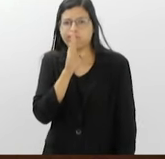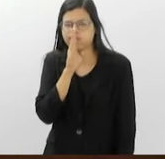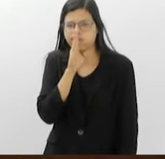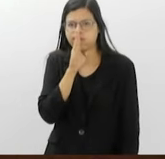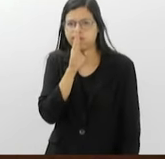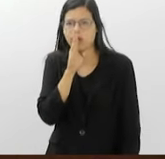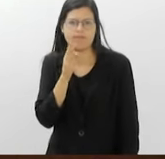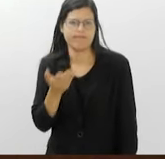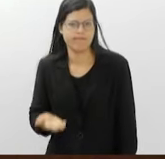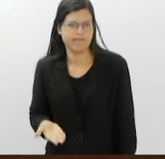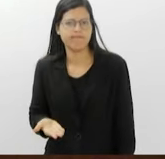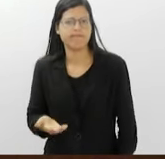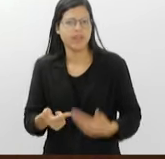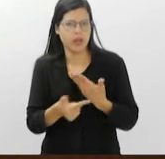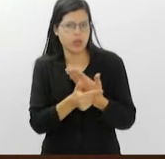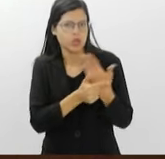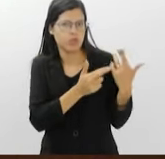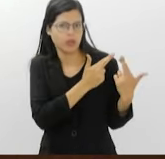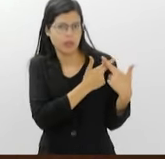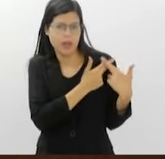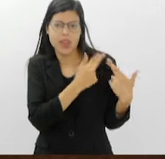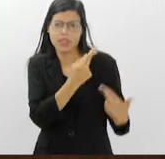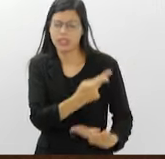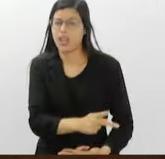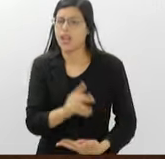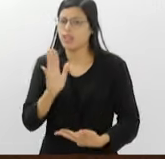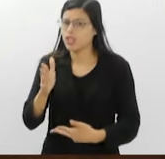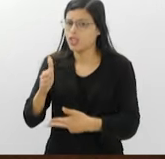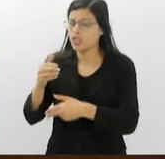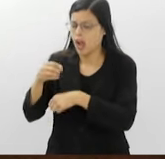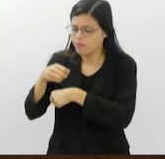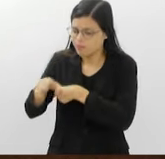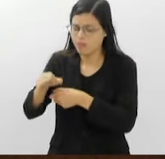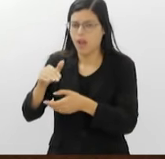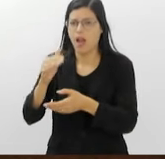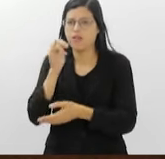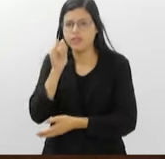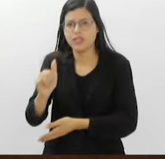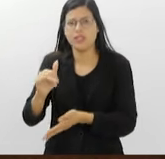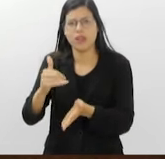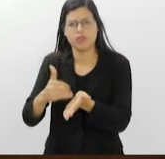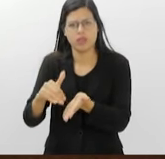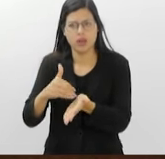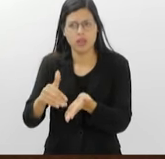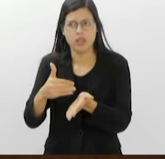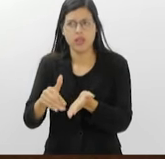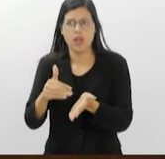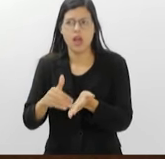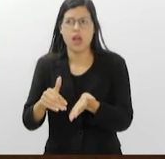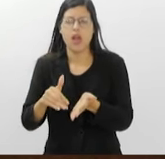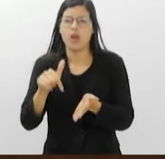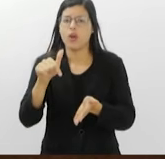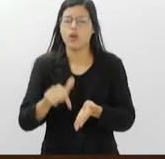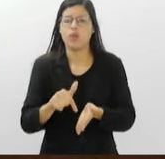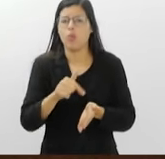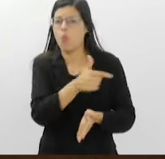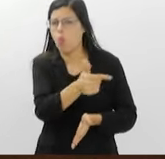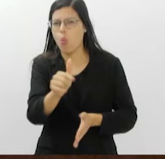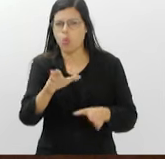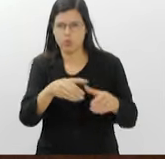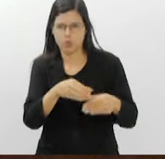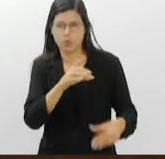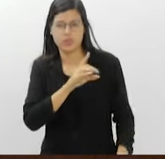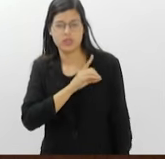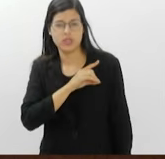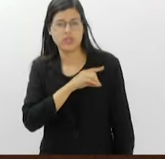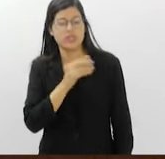atribuições. Levei isso já ao secretário. O 20º Batalhão está tentando, mas também está perdido o comando